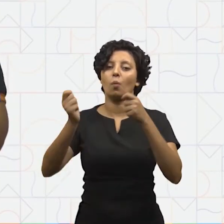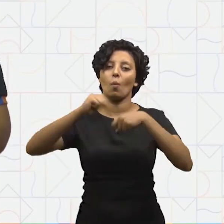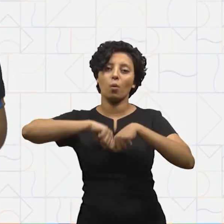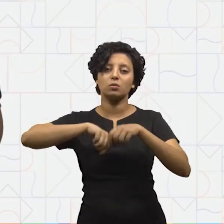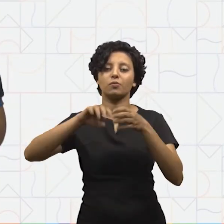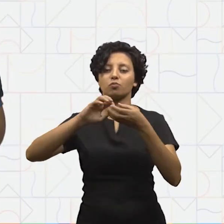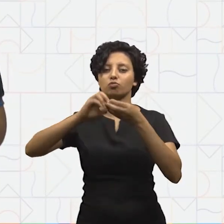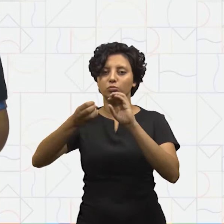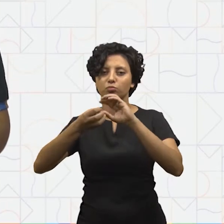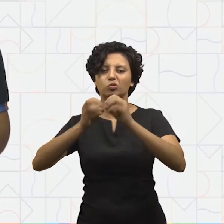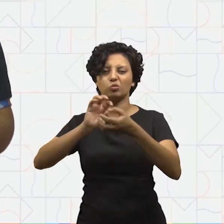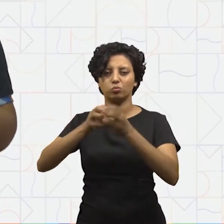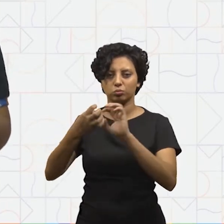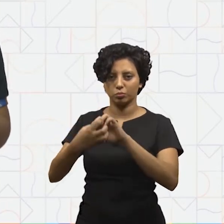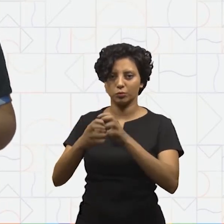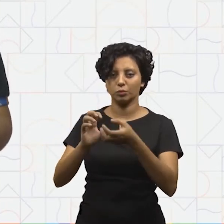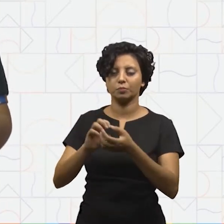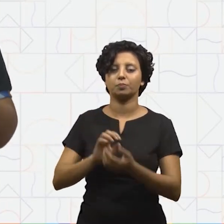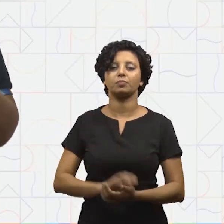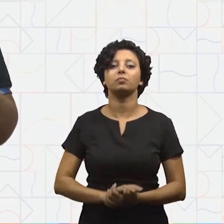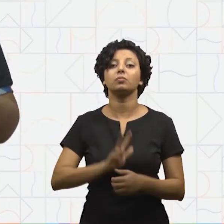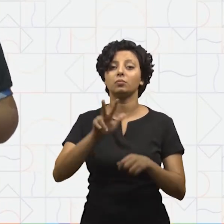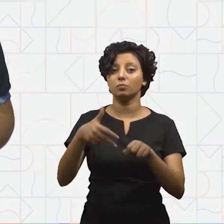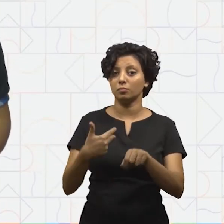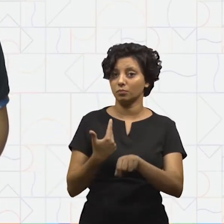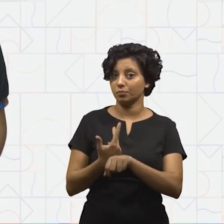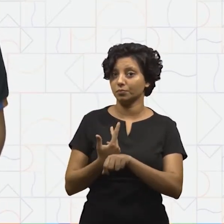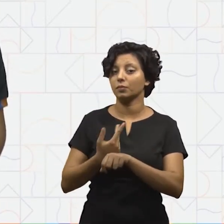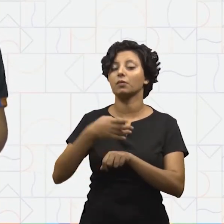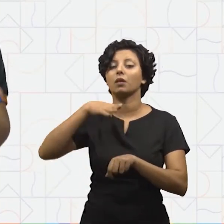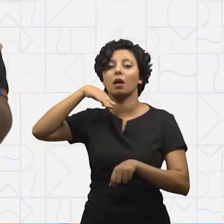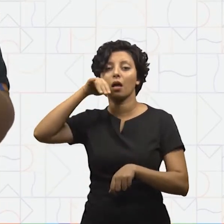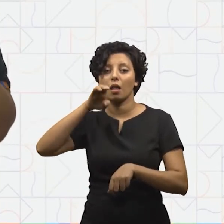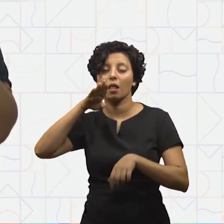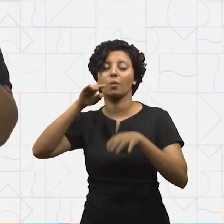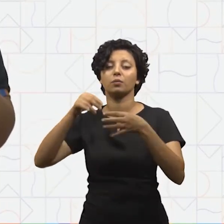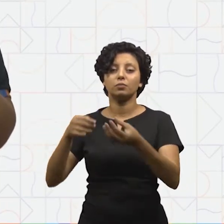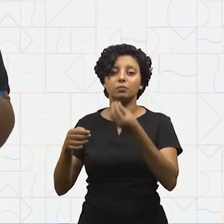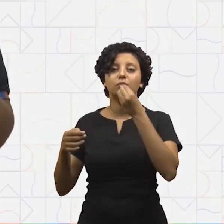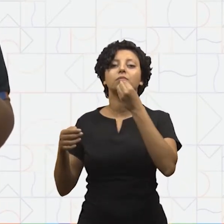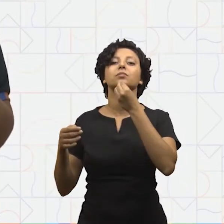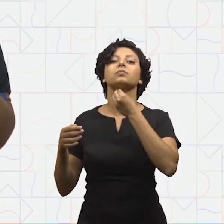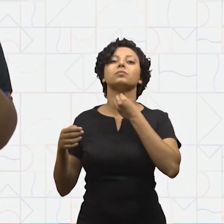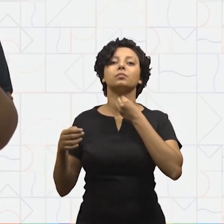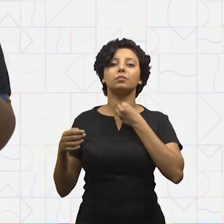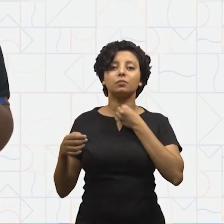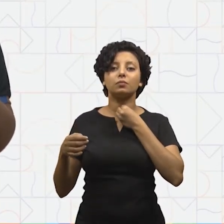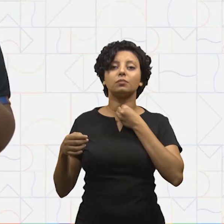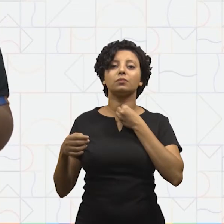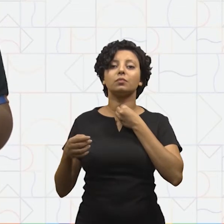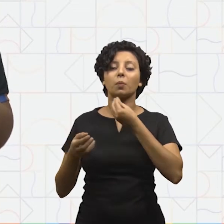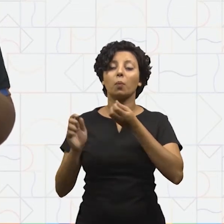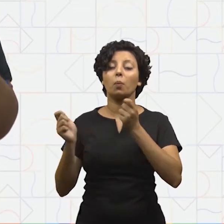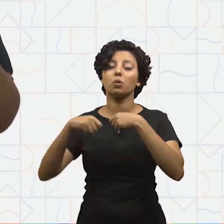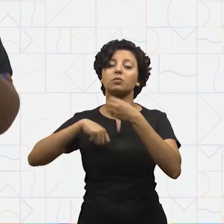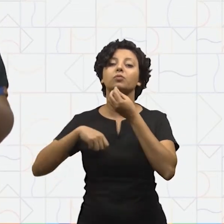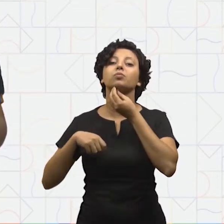e amassado. Em seguida, a língua empurra esse bolo alimentar para que ele seja